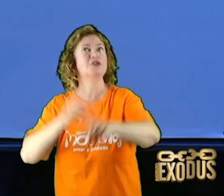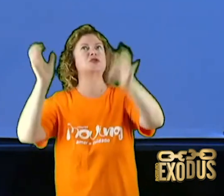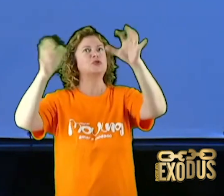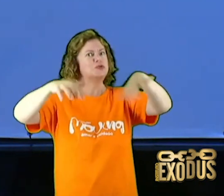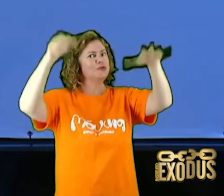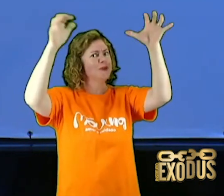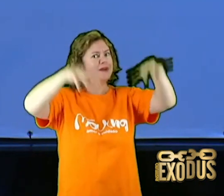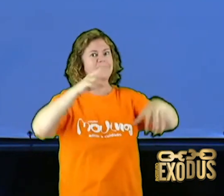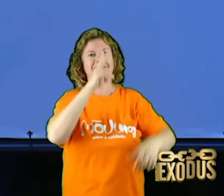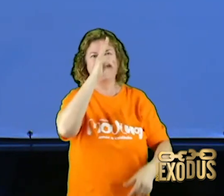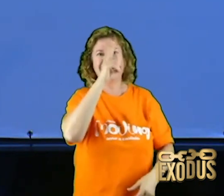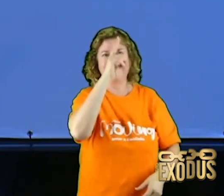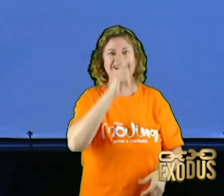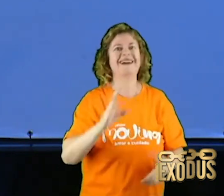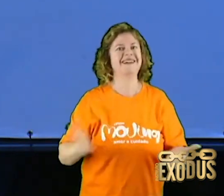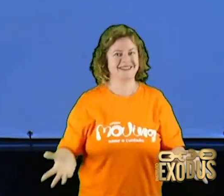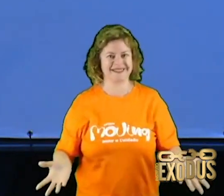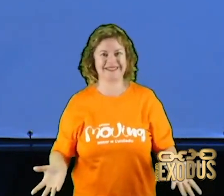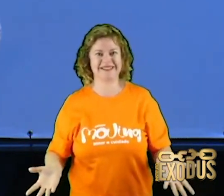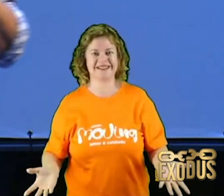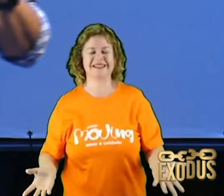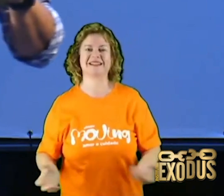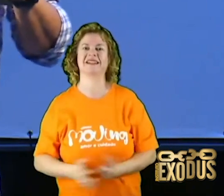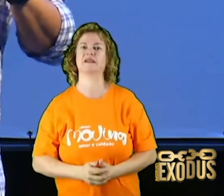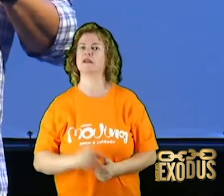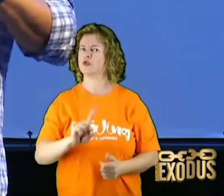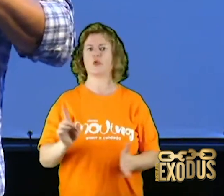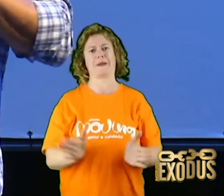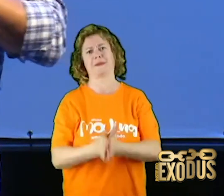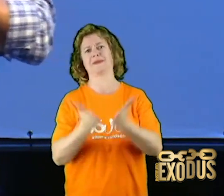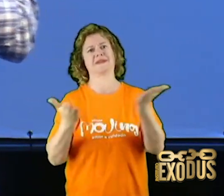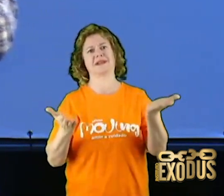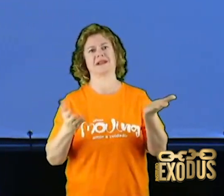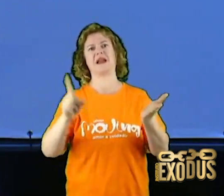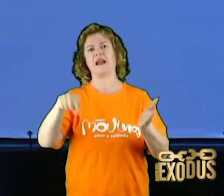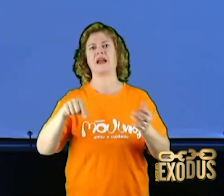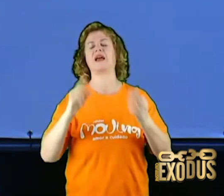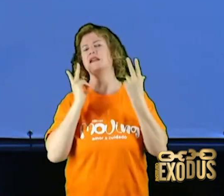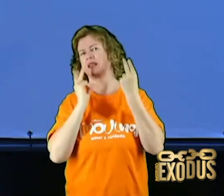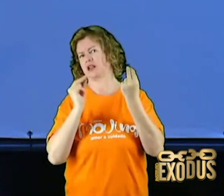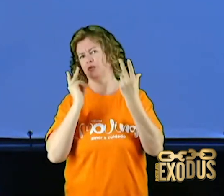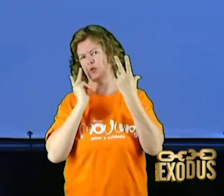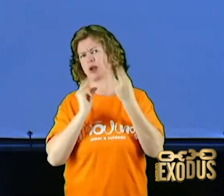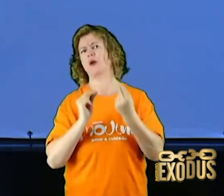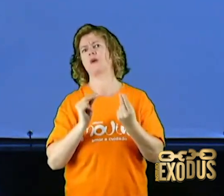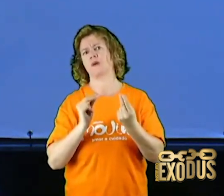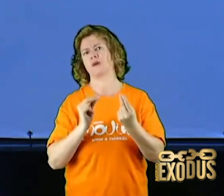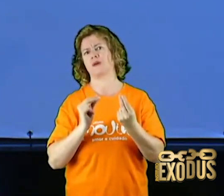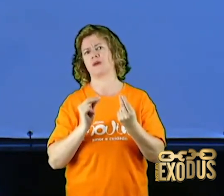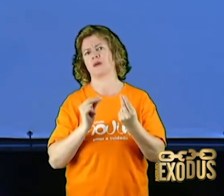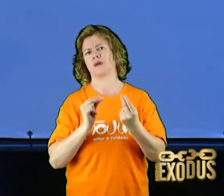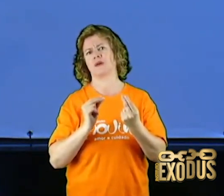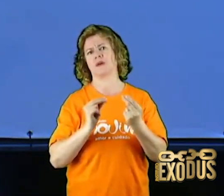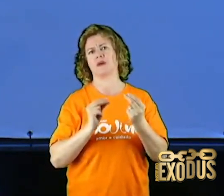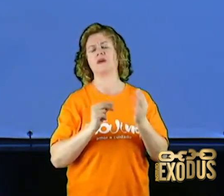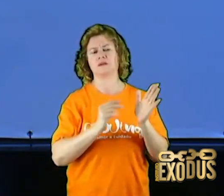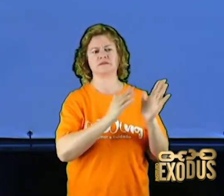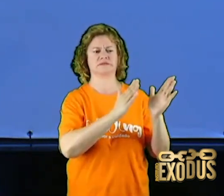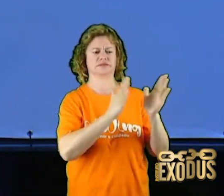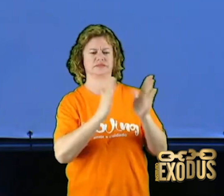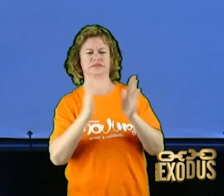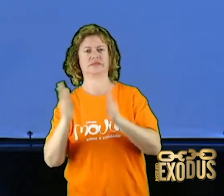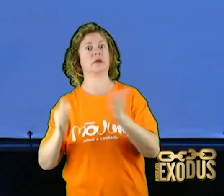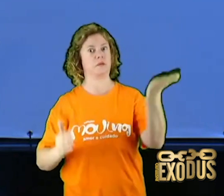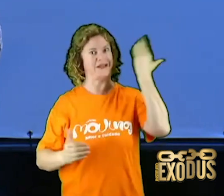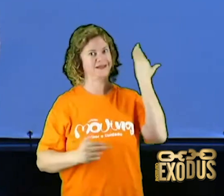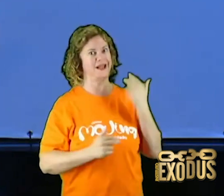chuva. Mas isso não é mais milagre. Milagre foi no tempo de Noé, que nunca havia chovido. Mas hoje